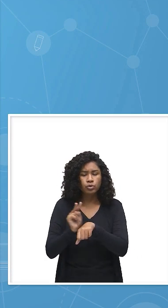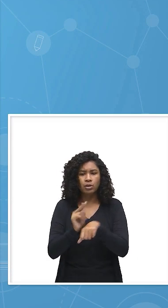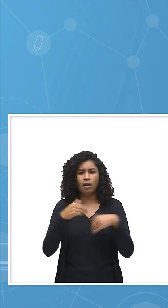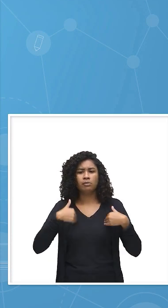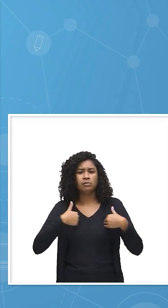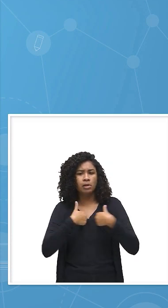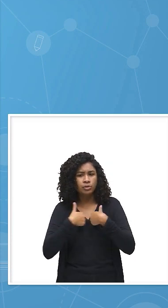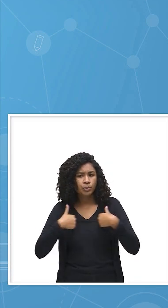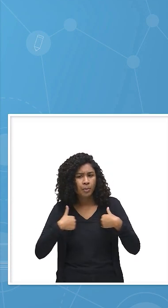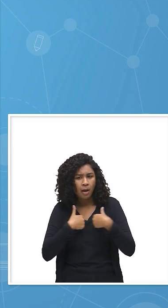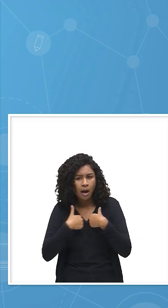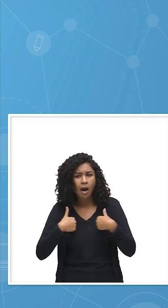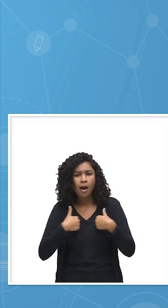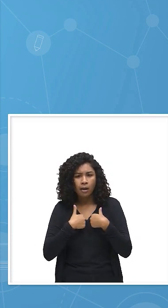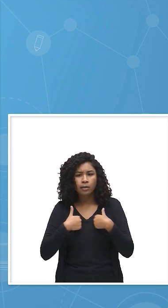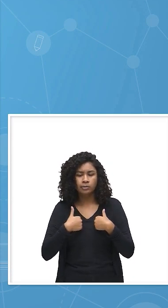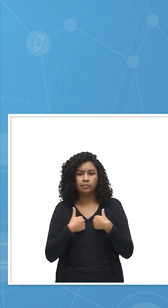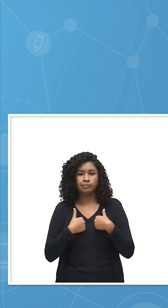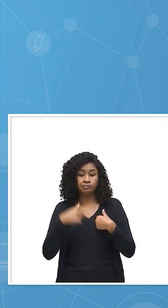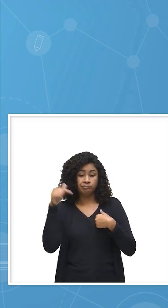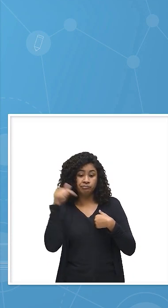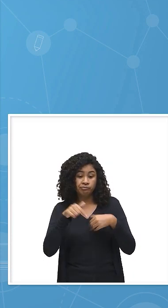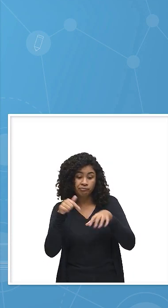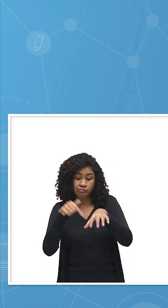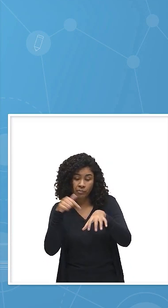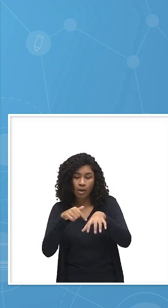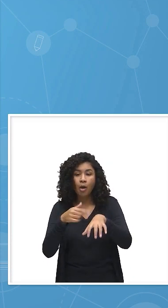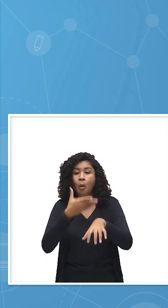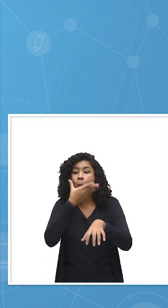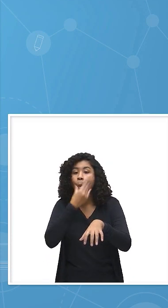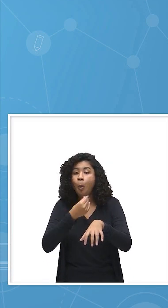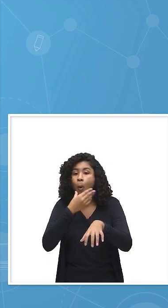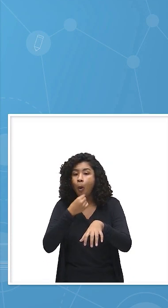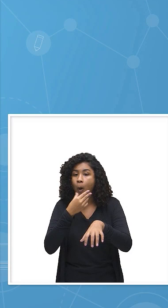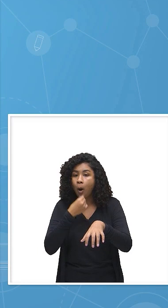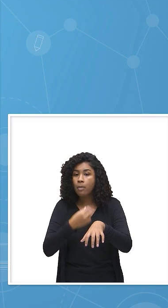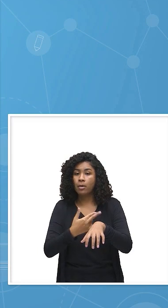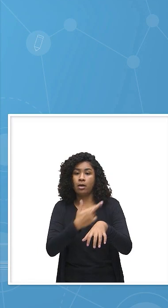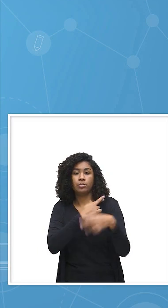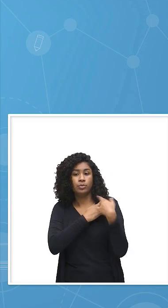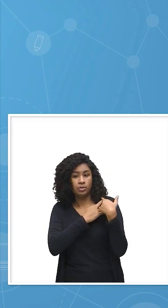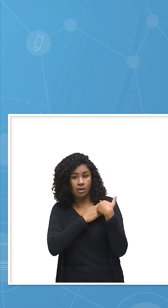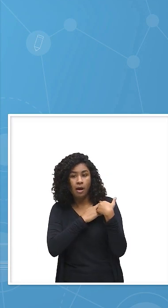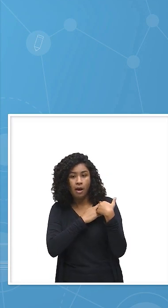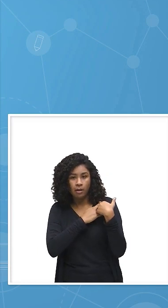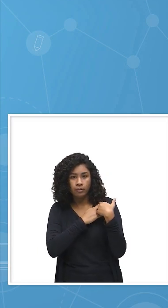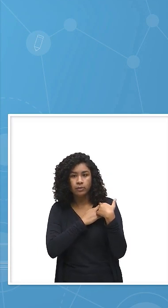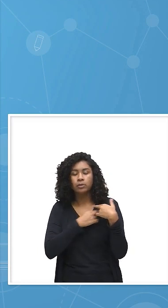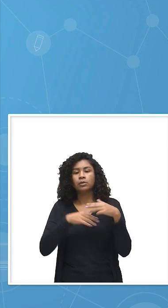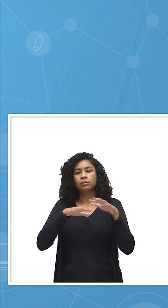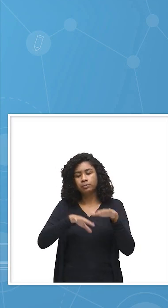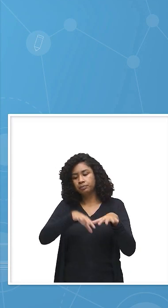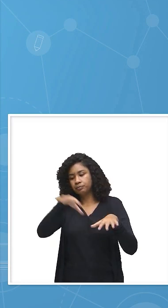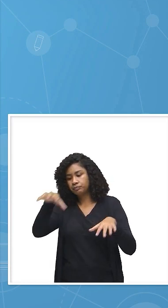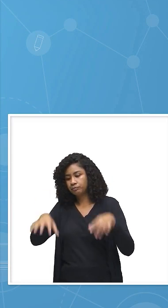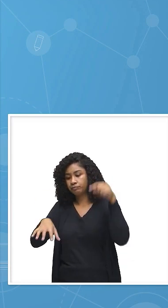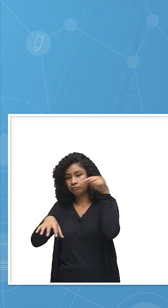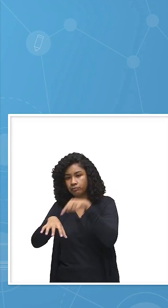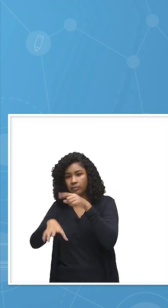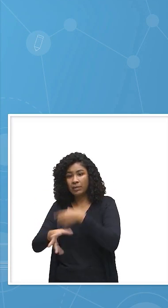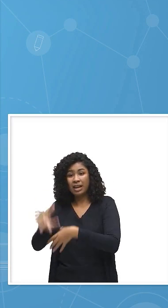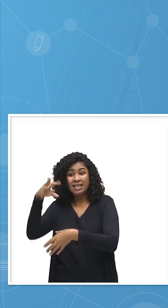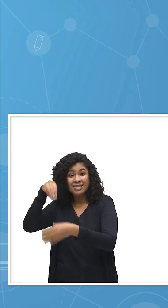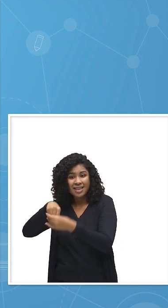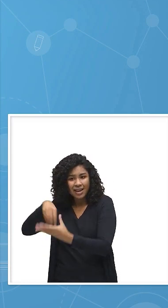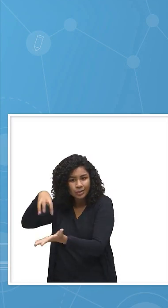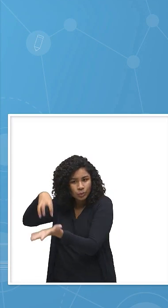normalmente cabia aos homens. E aquilo que precisava ficar nesse ambiente do lar, dentro das habitações,